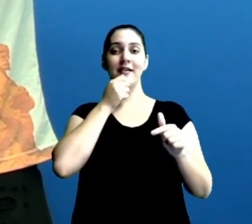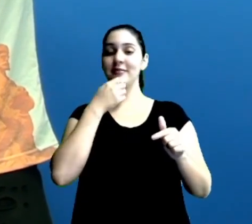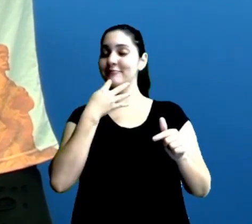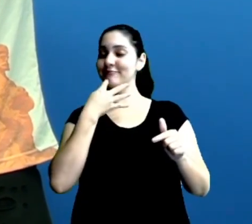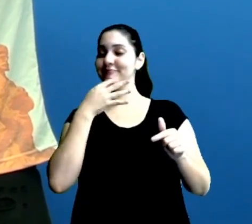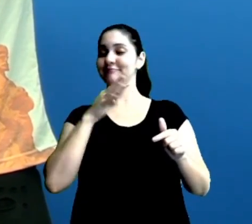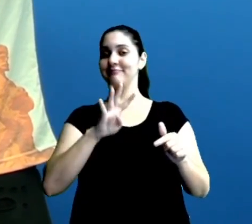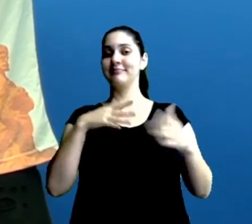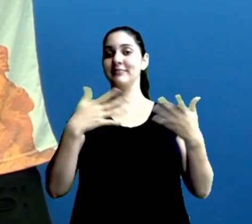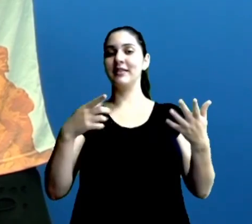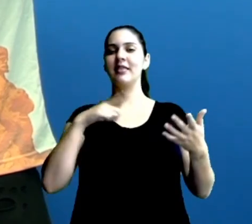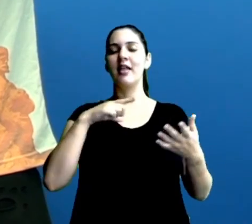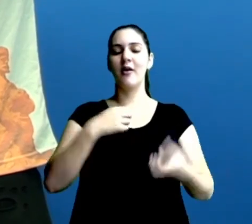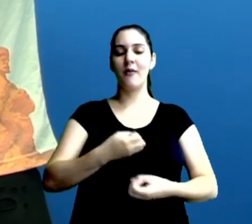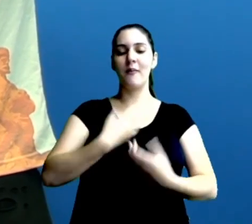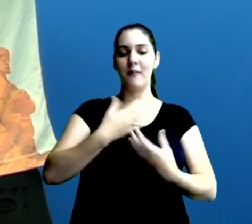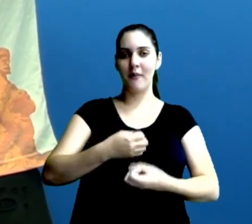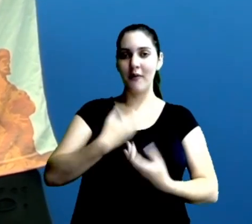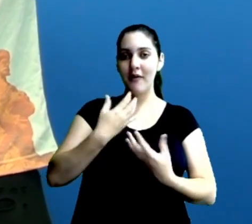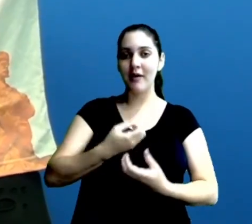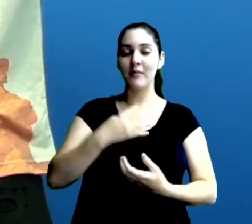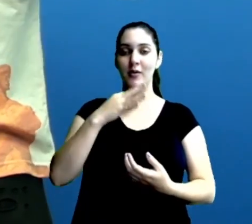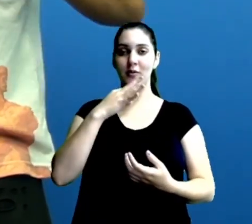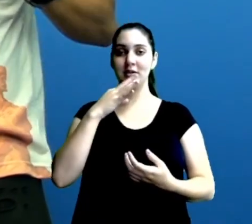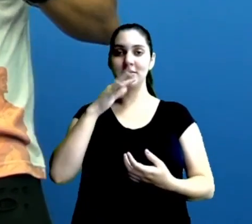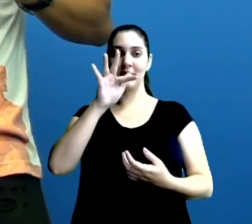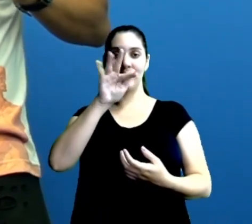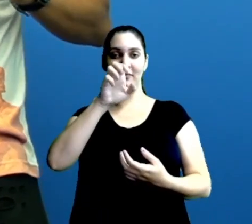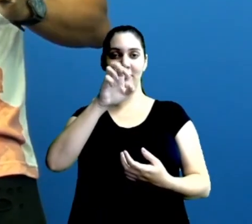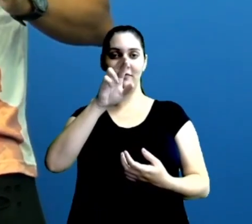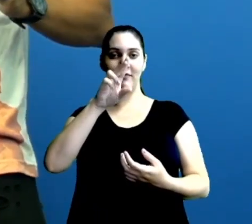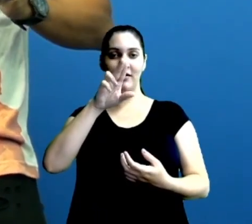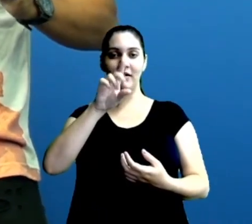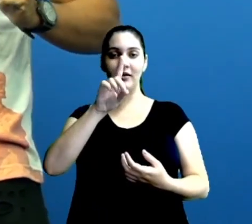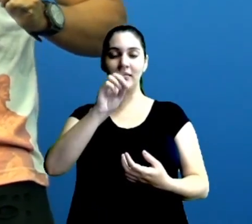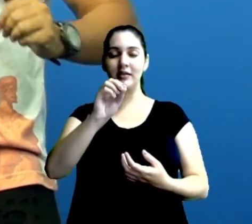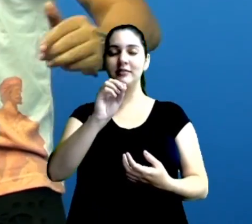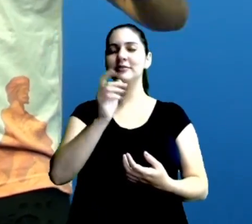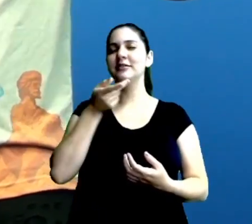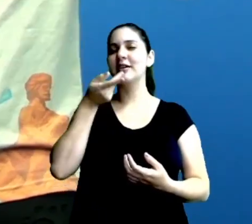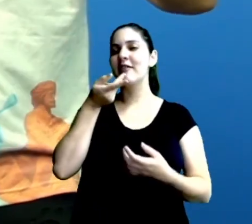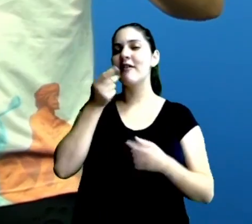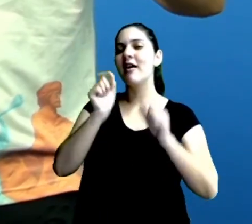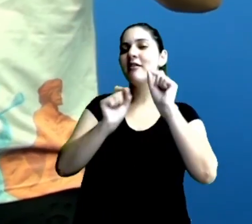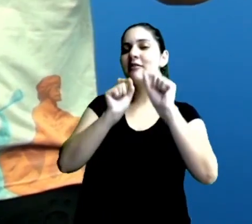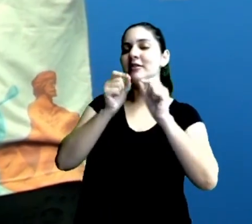um poema muito conhecido de Fernando Pessoa, chamado Mensagem, que ele fala: